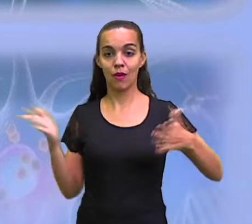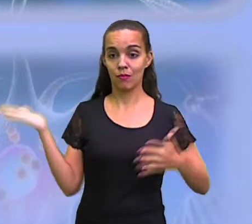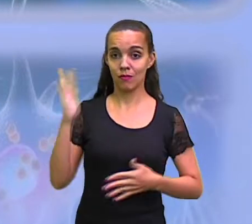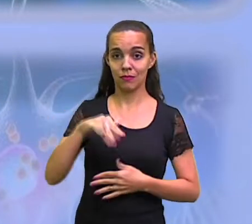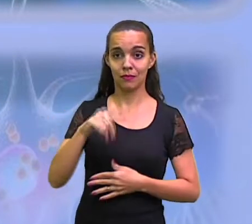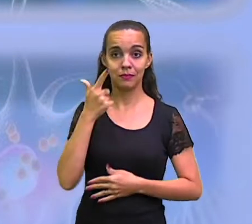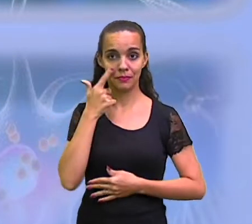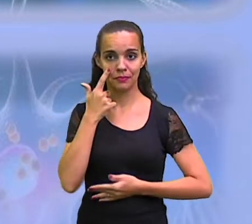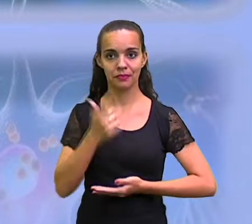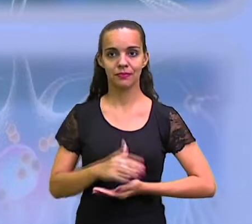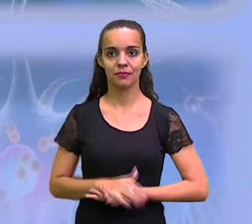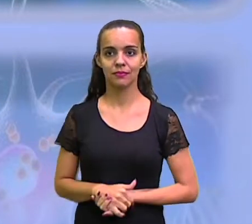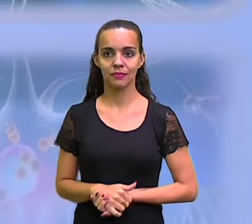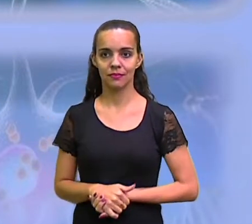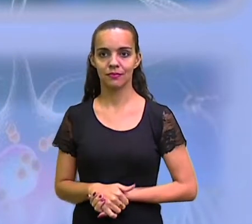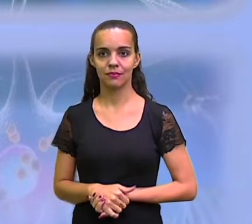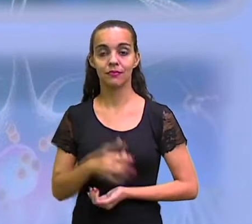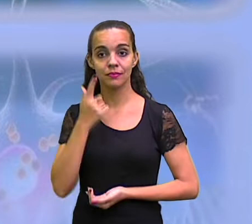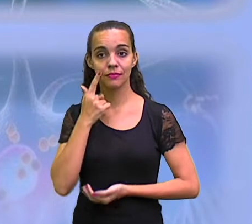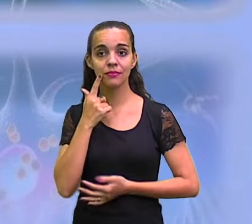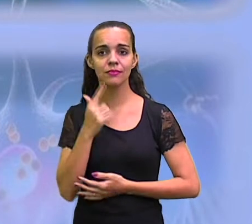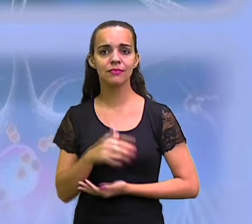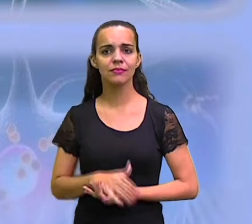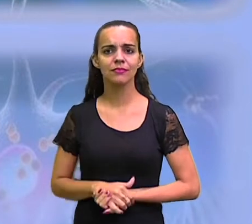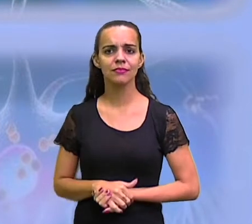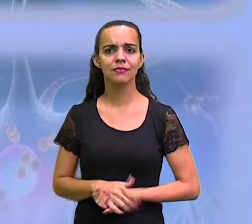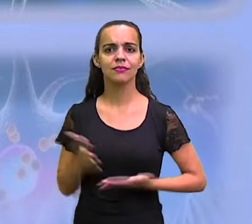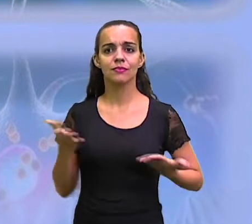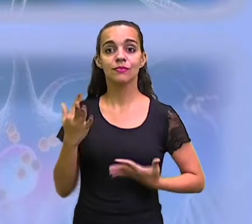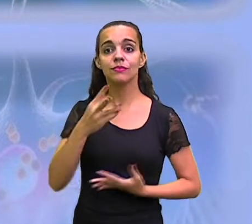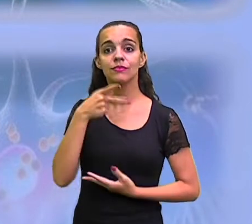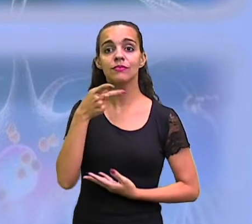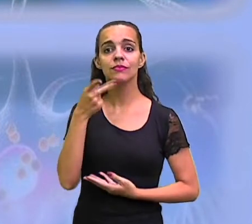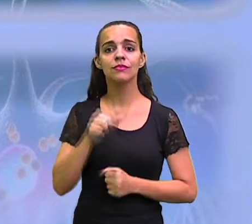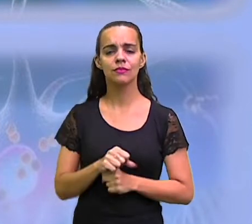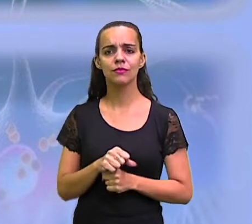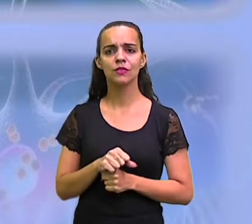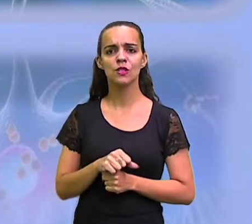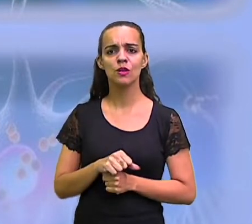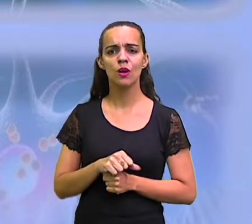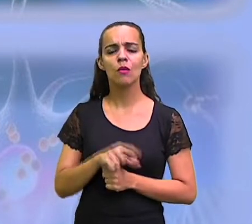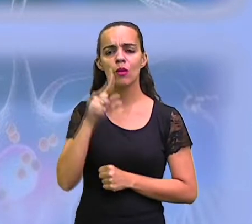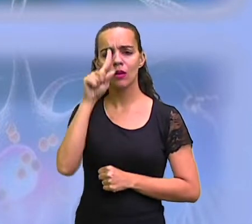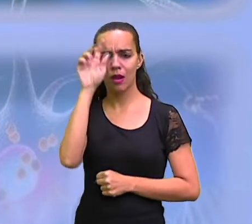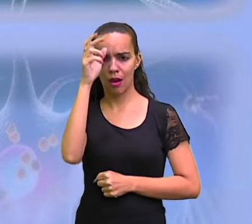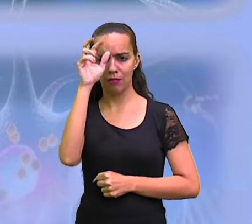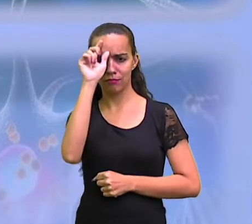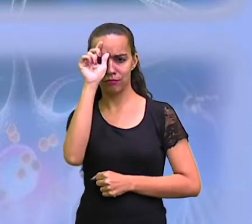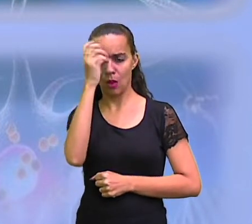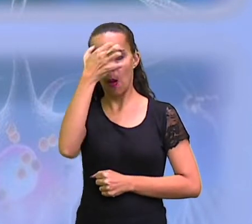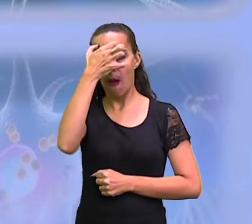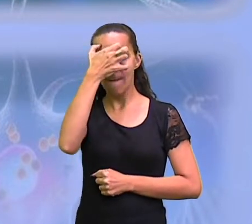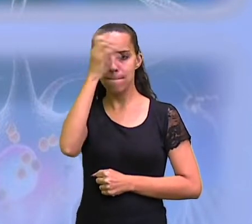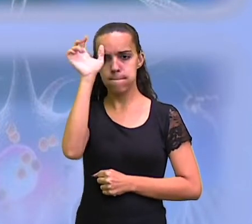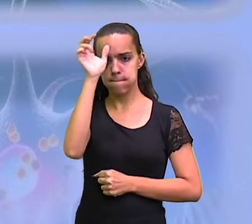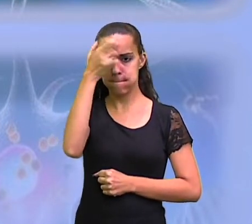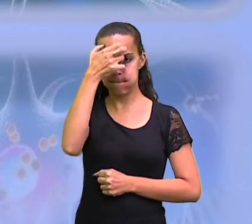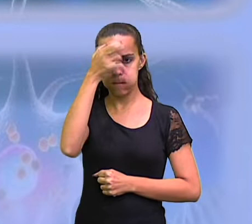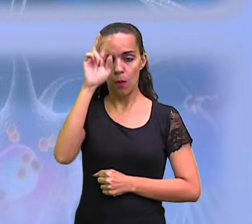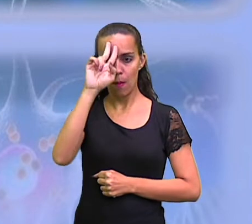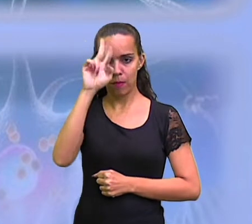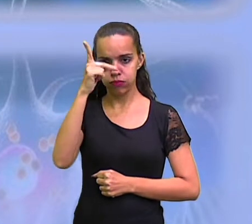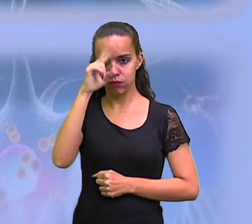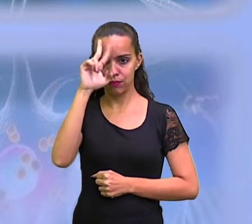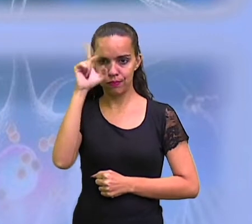comigo? Então, olha só, hoje nós vamos falar sobre os distúrbios, as